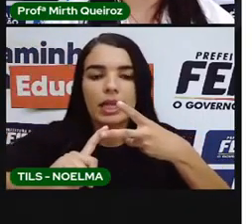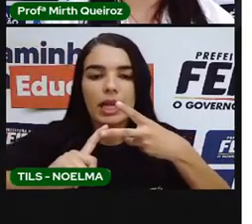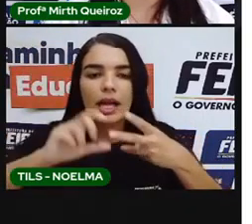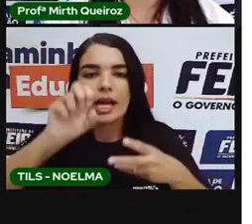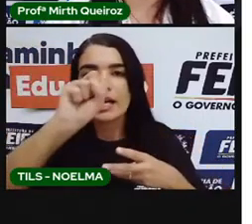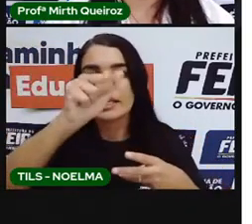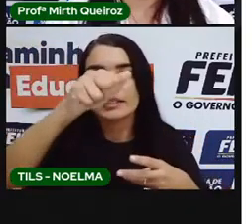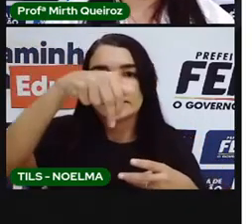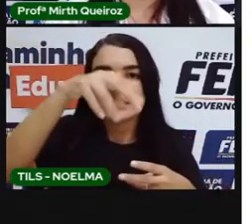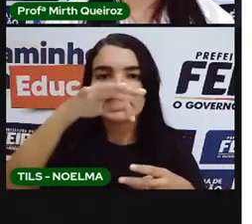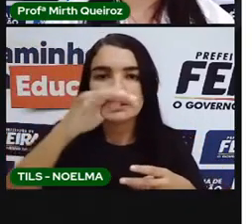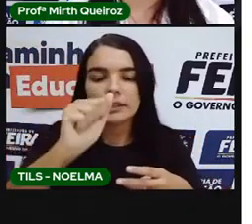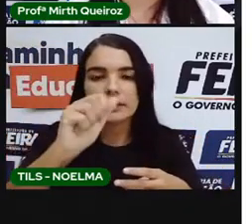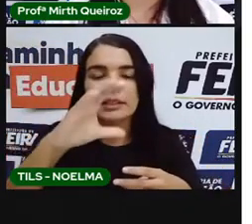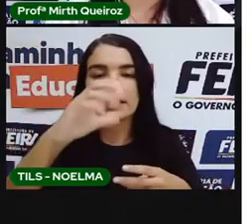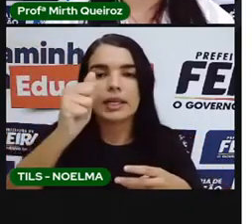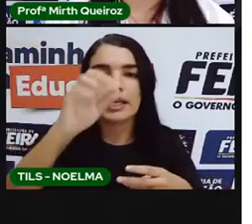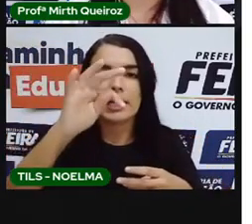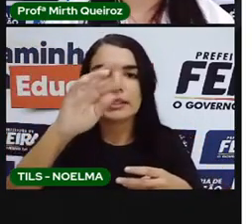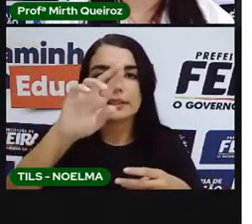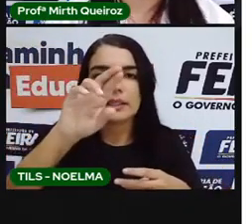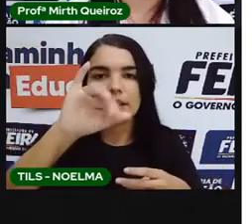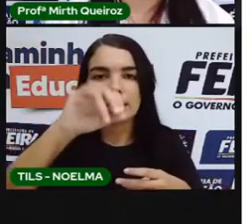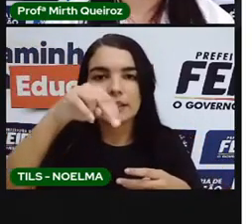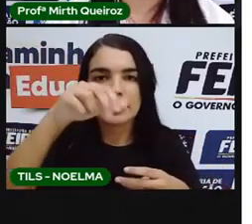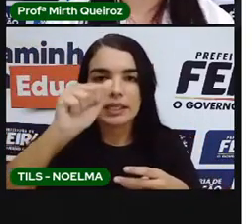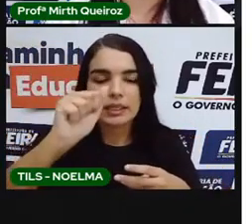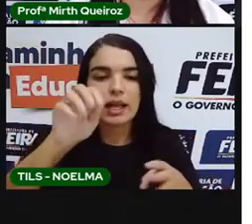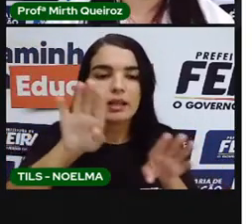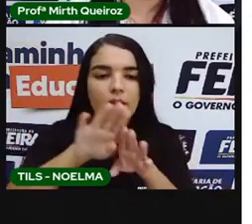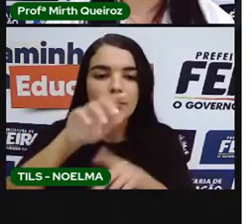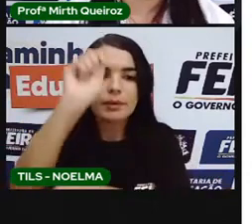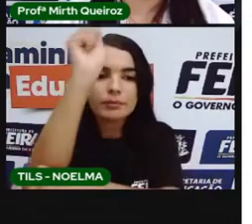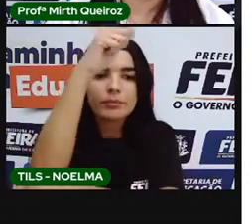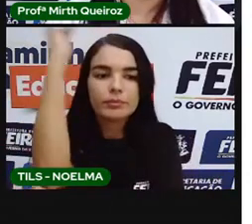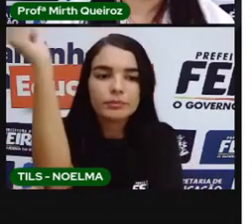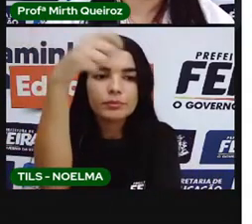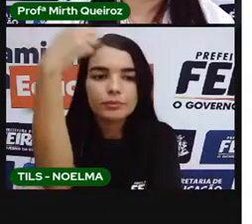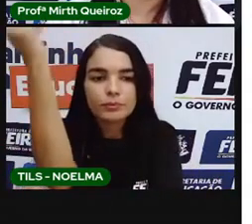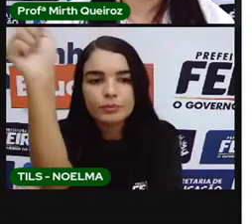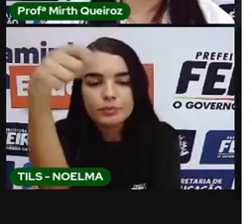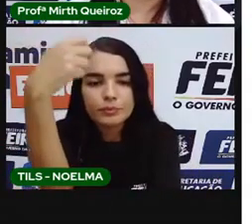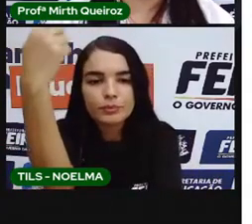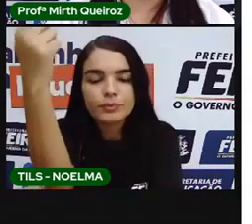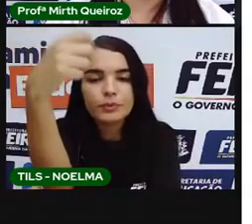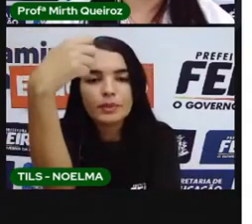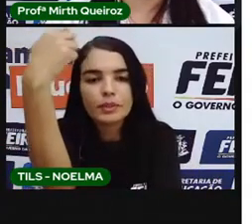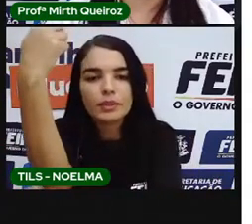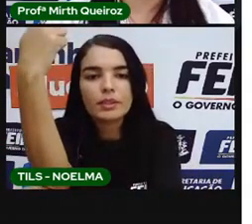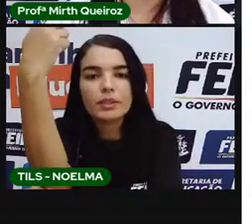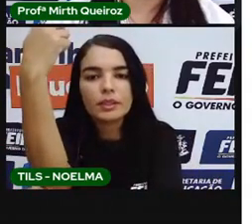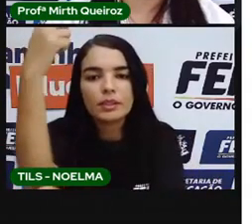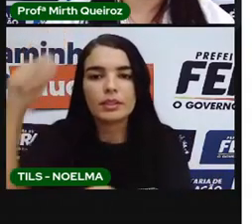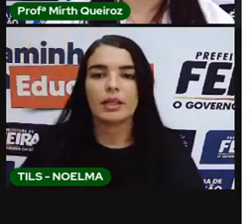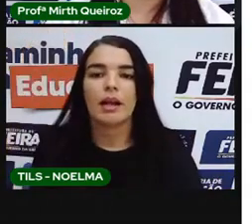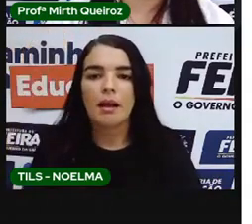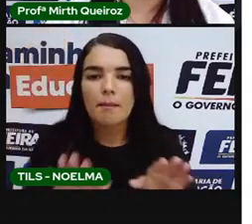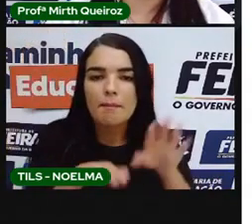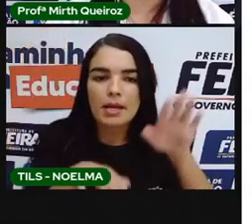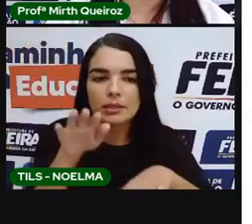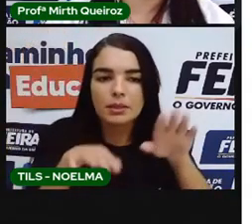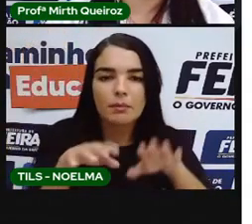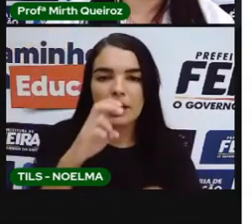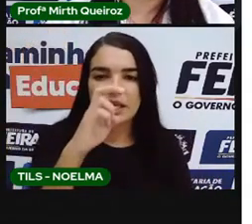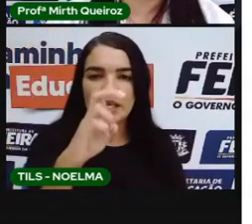Santa Catarina, Florianópolis e Rio Grande do Sul, que tem como capital aí Porto Alegre, com cerca